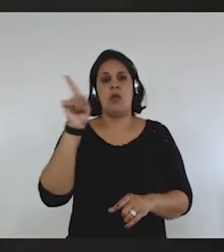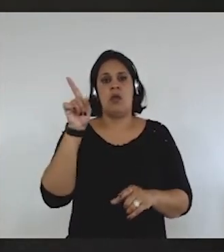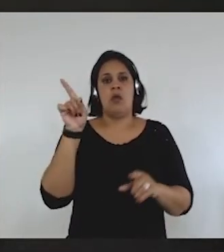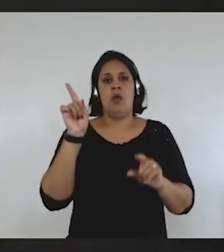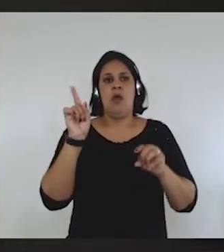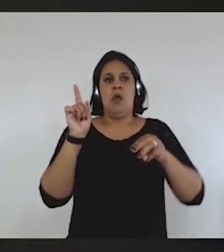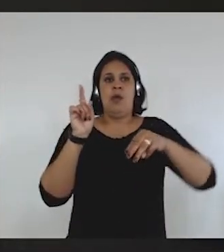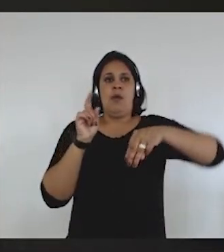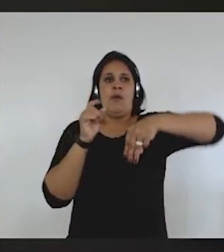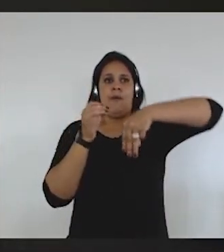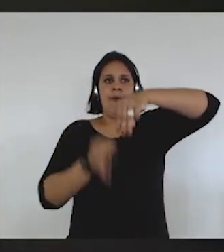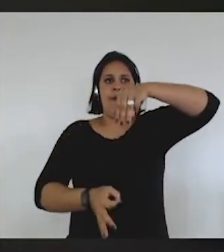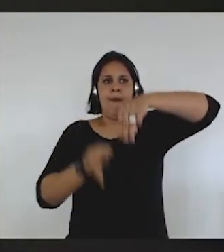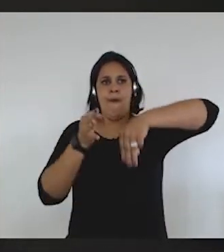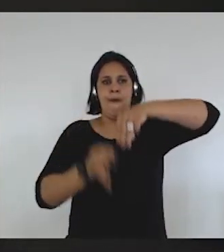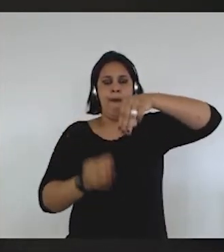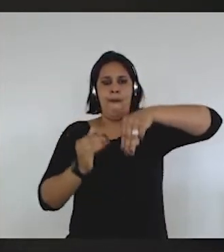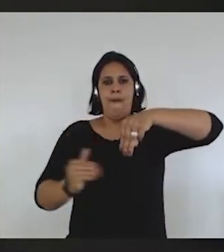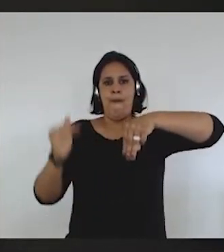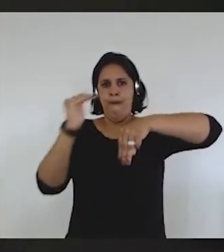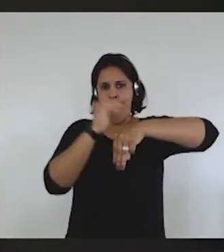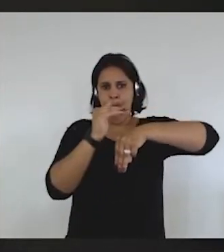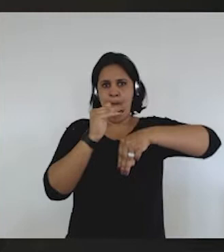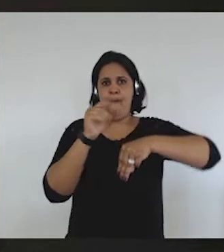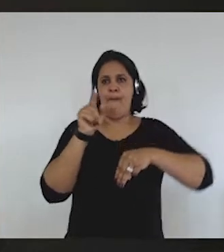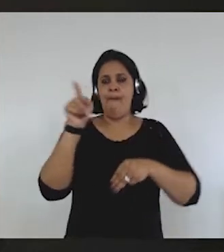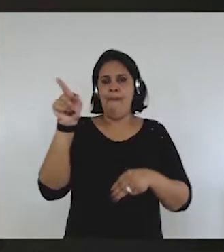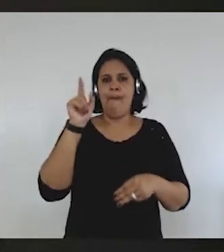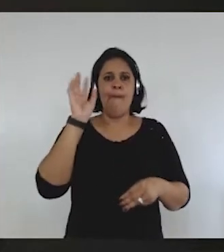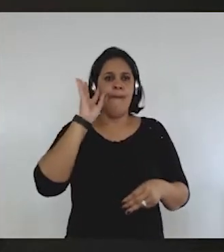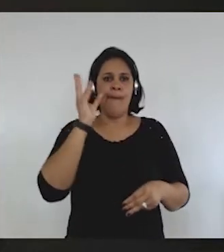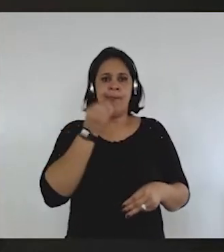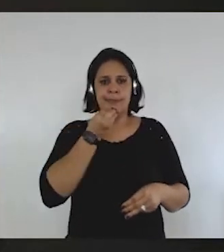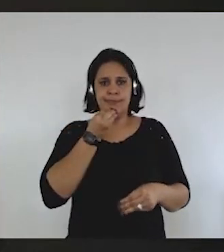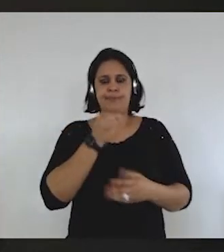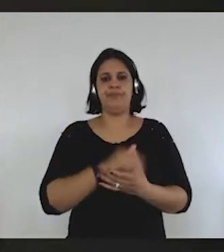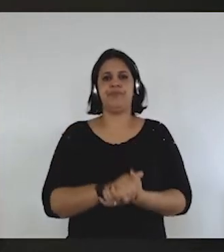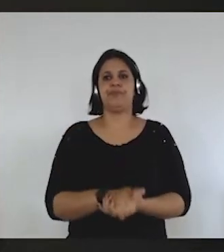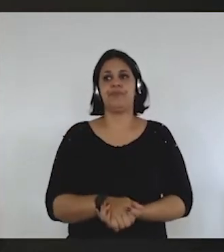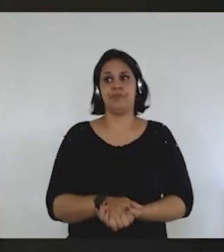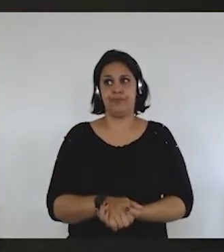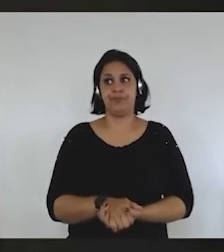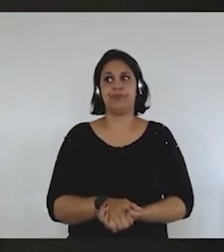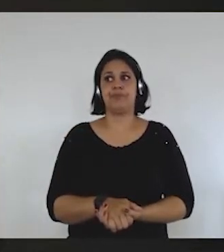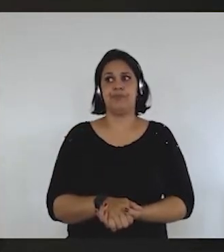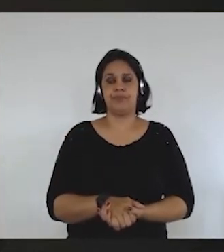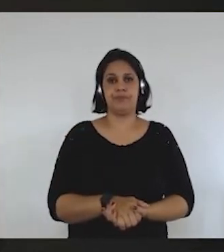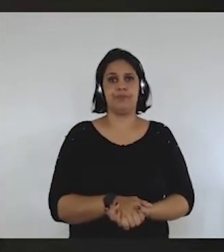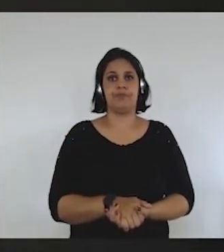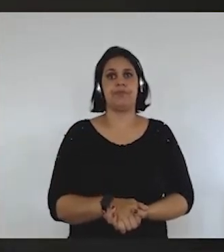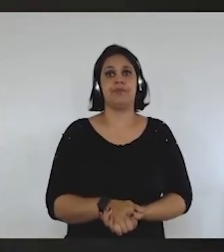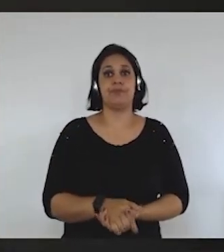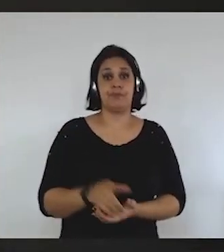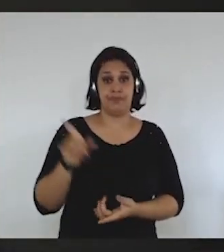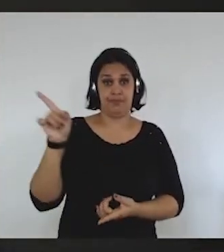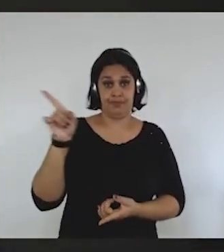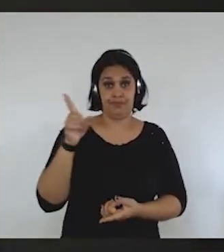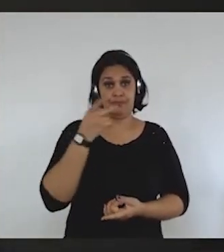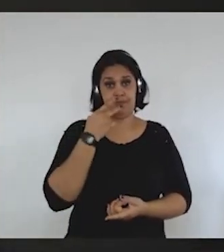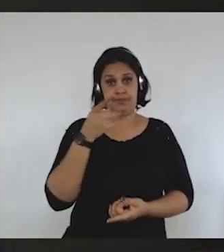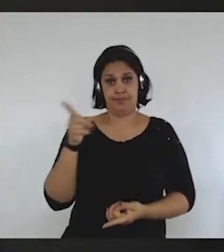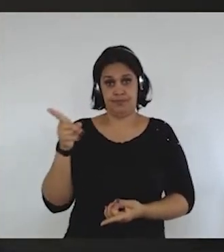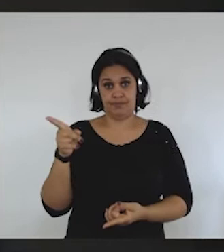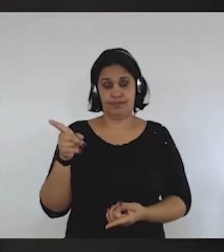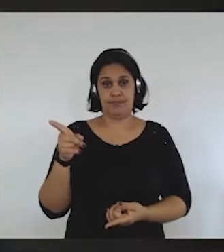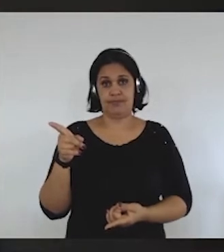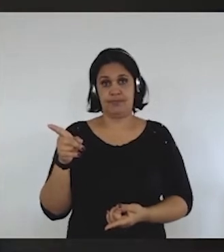ministro Dias Toffoli, uma decisão de hoje, inclusive, e que contraria o que eu estou dizendo